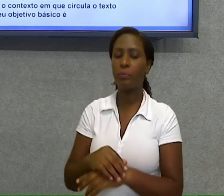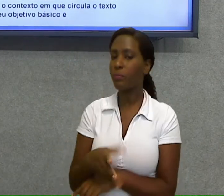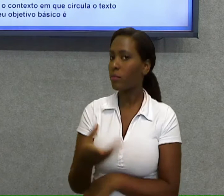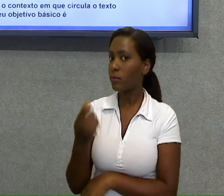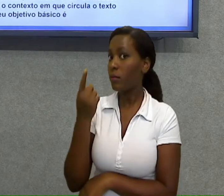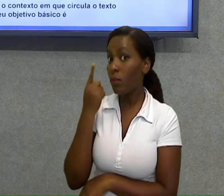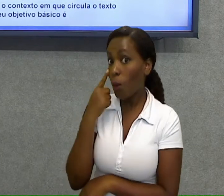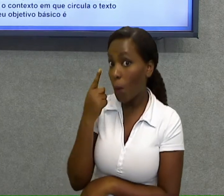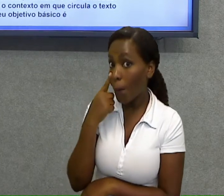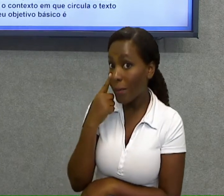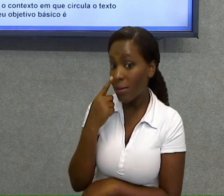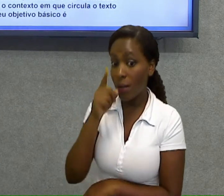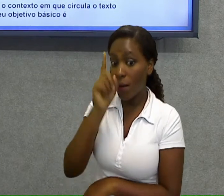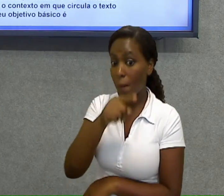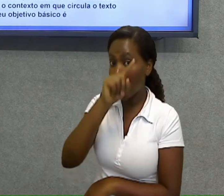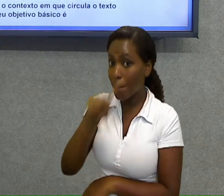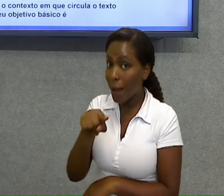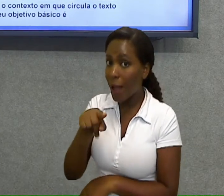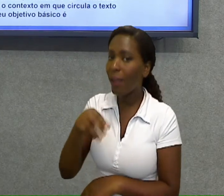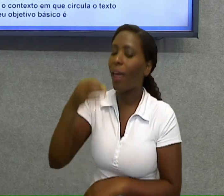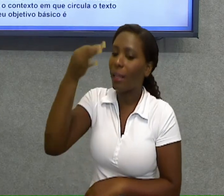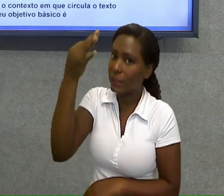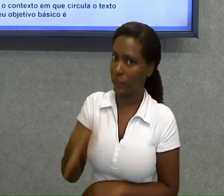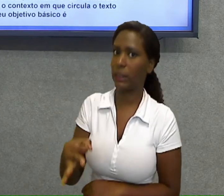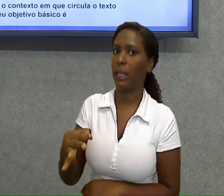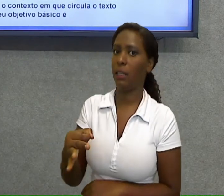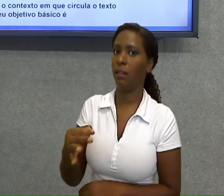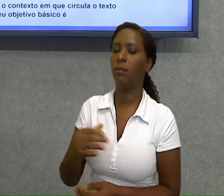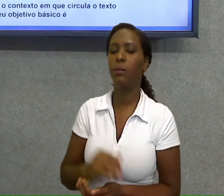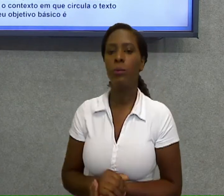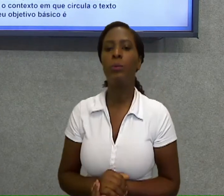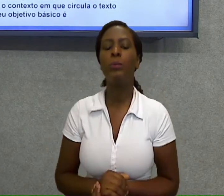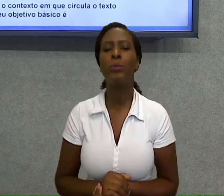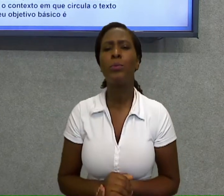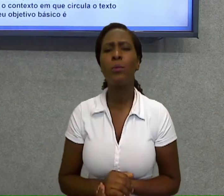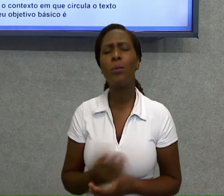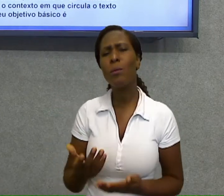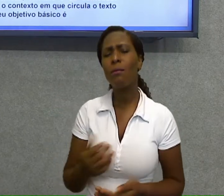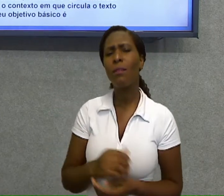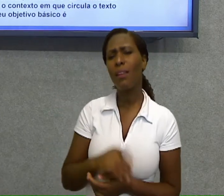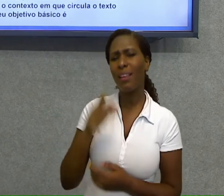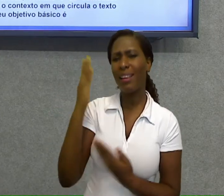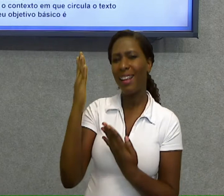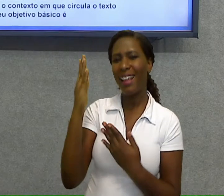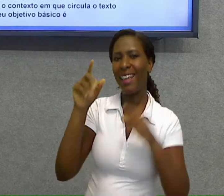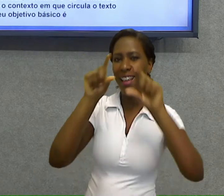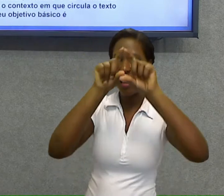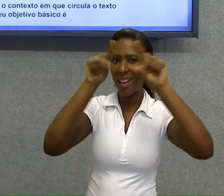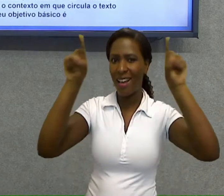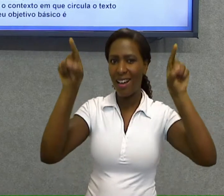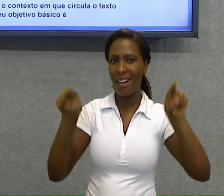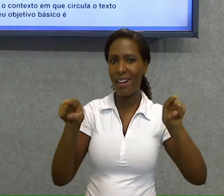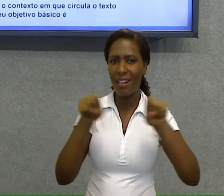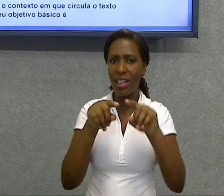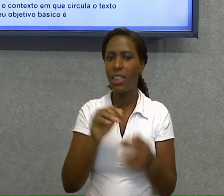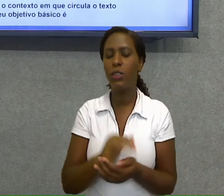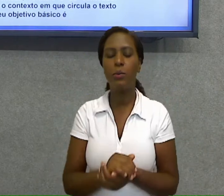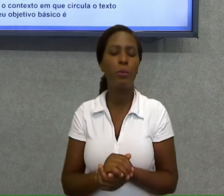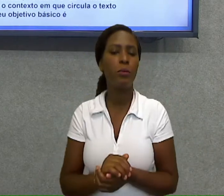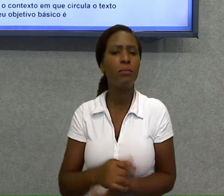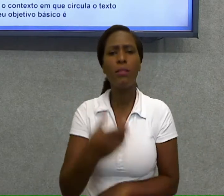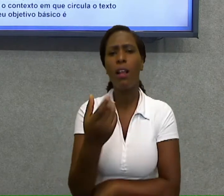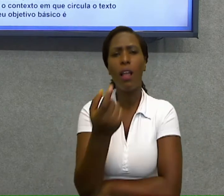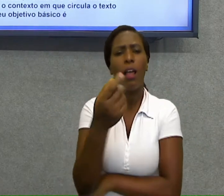alternativa correta. E aí nós temos, mostre que sua memória é melhor do que a de